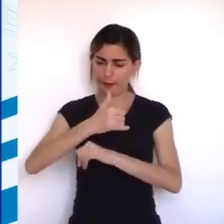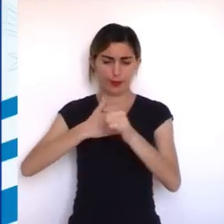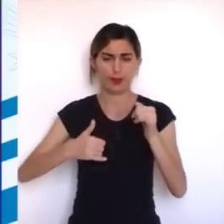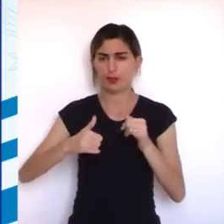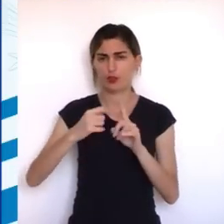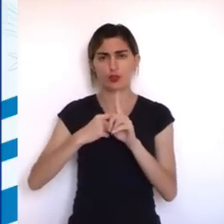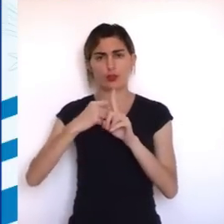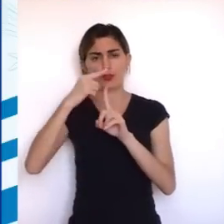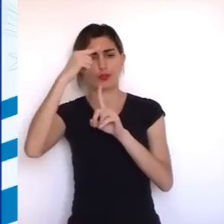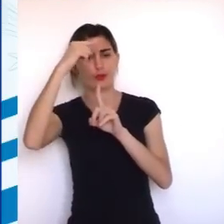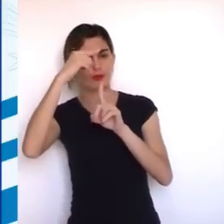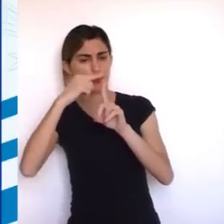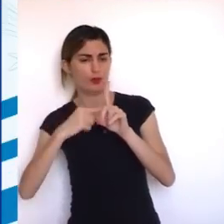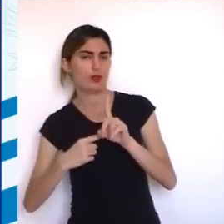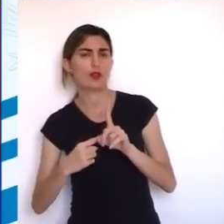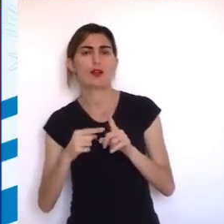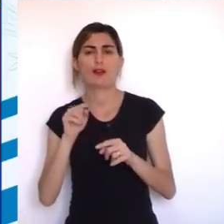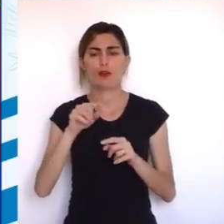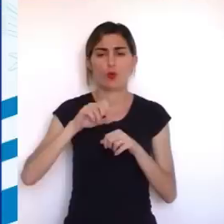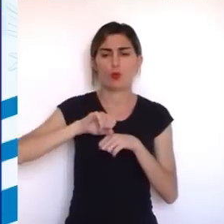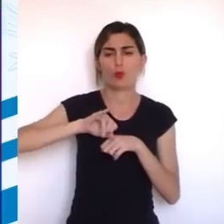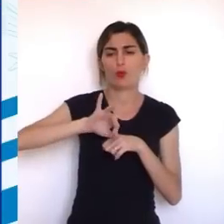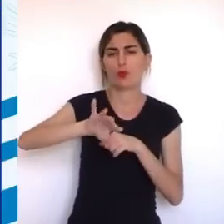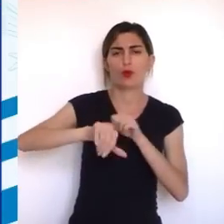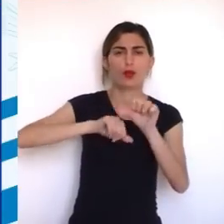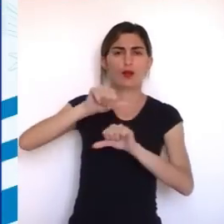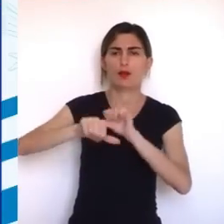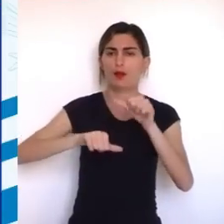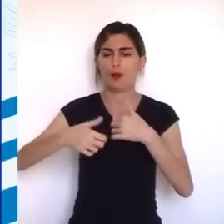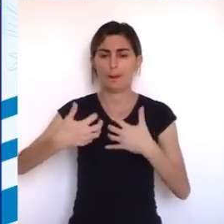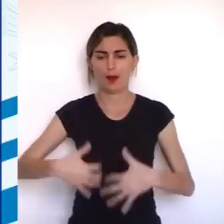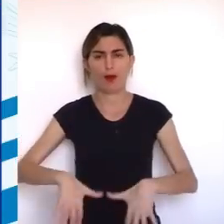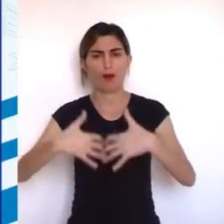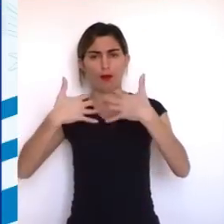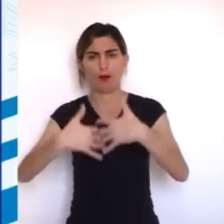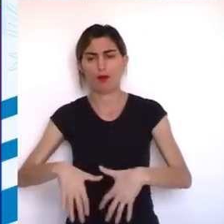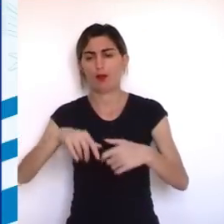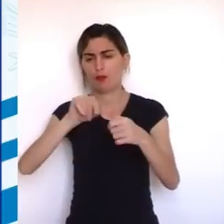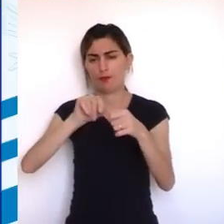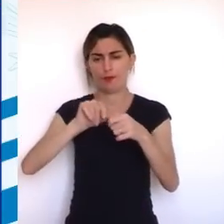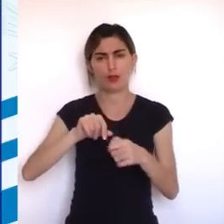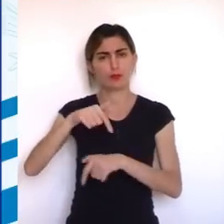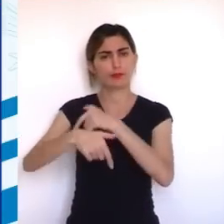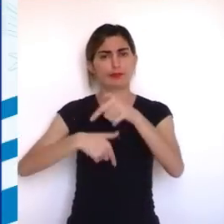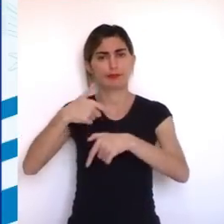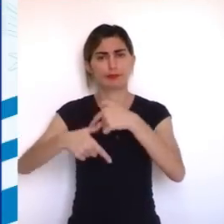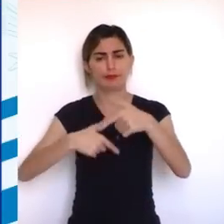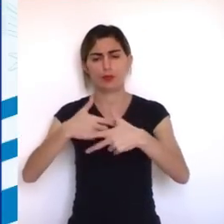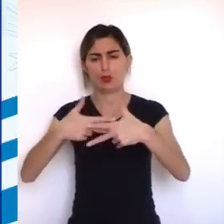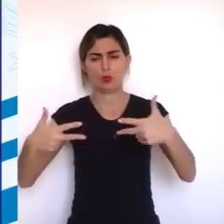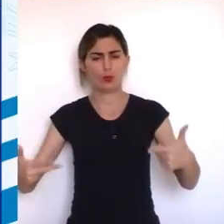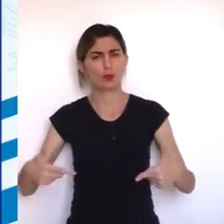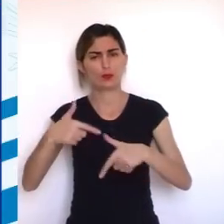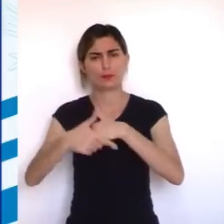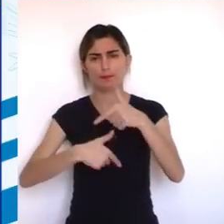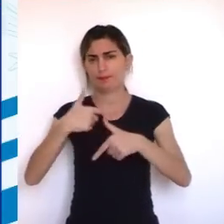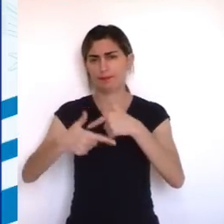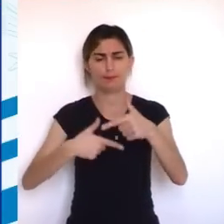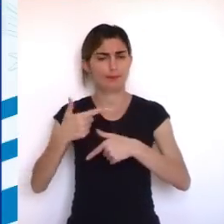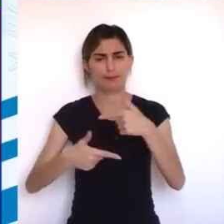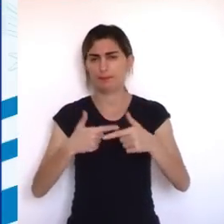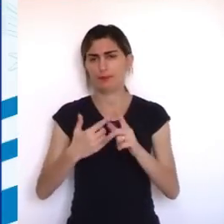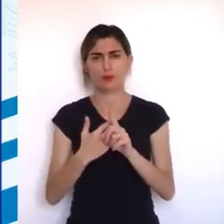seja, era uma energia térmica que estava sendo transformada numa energia mecânica para fazer com que